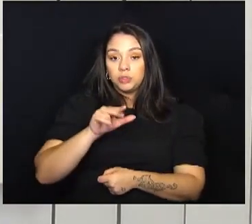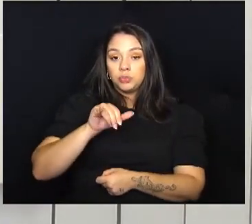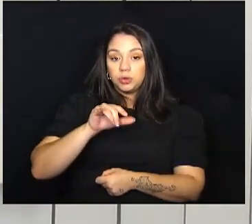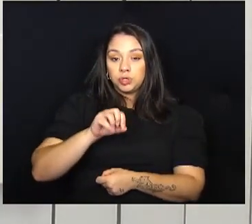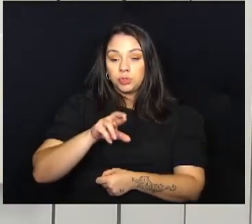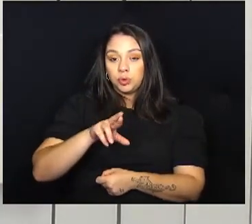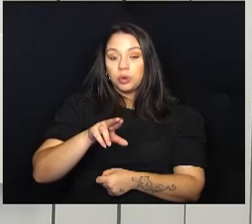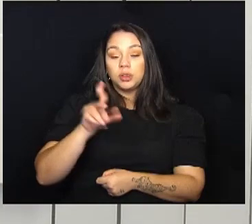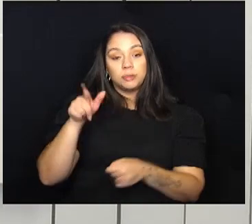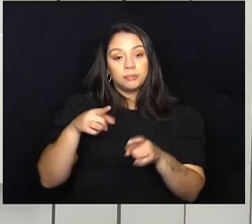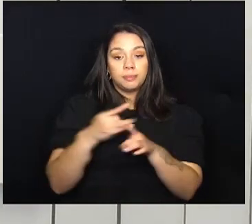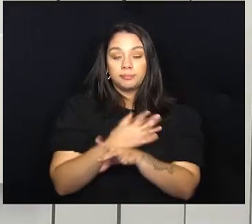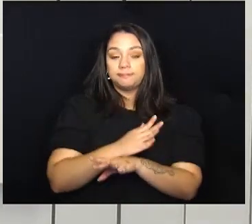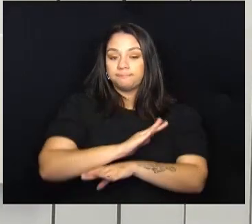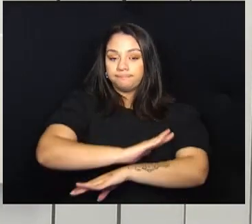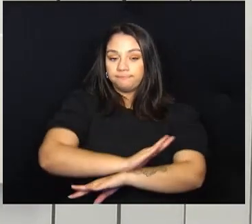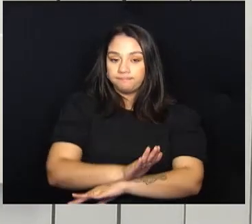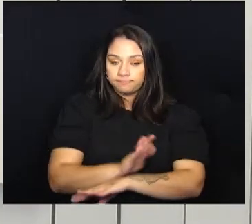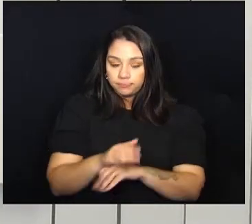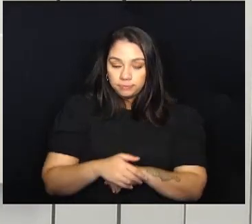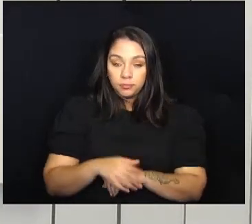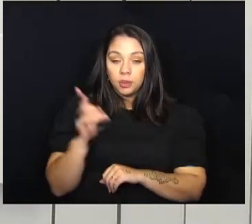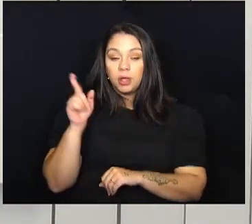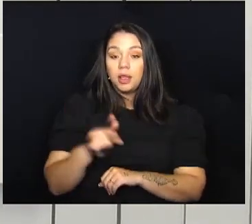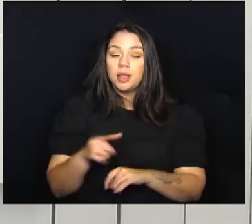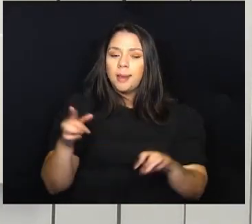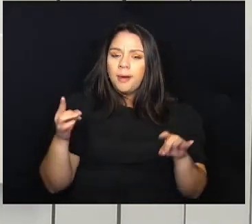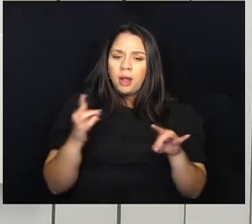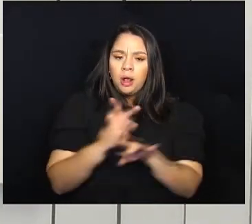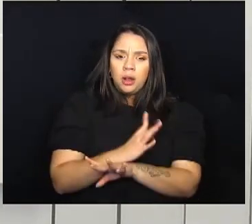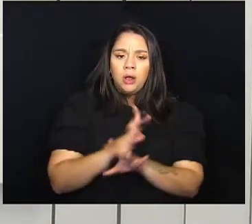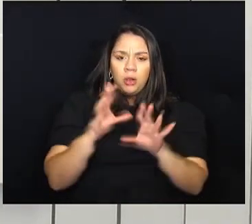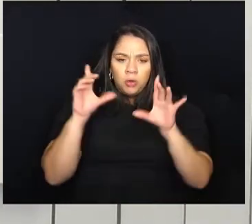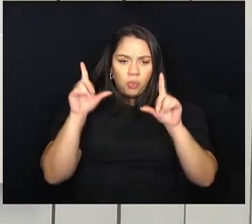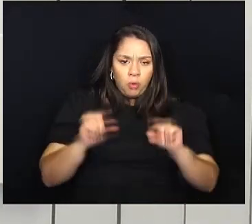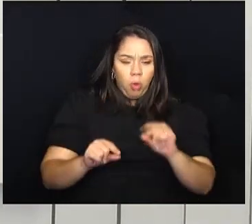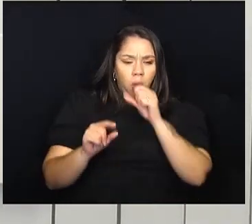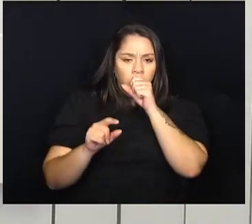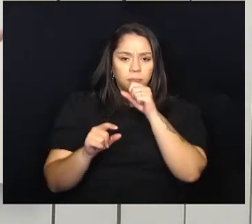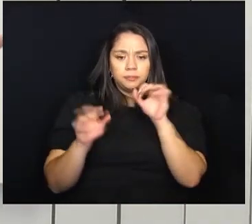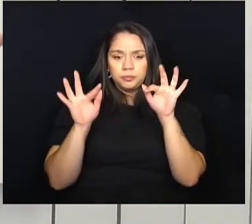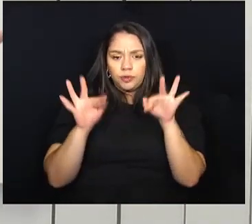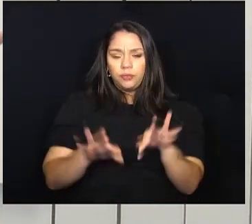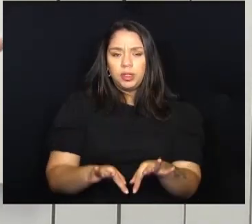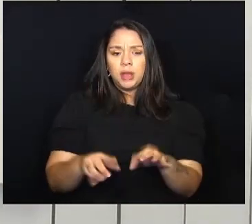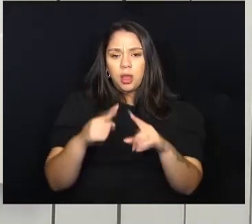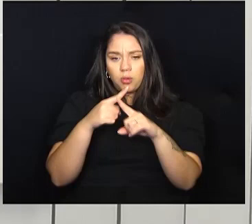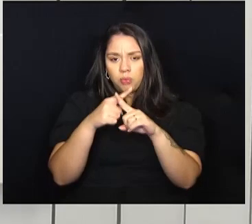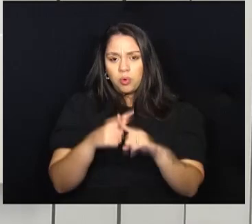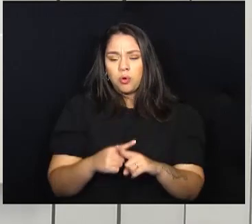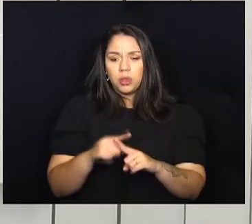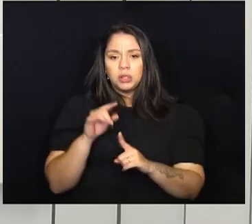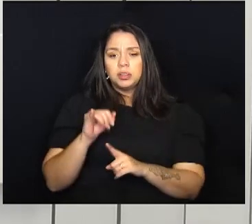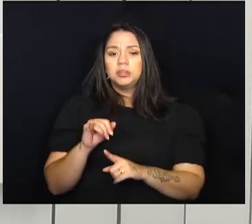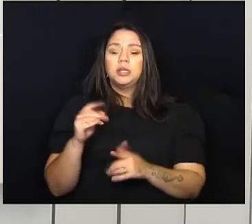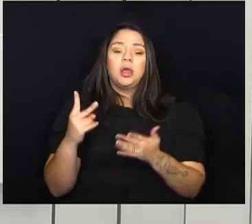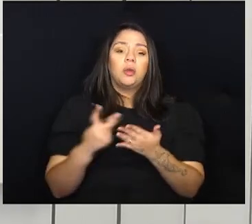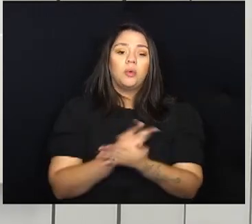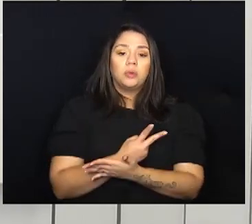O projeto prevê a interrupção e encerramento de partidas em caso de recorrência